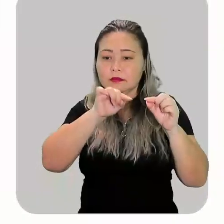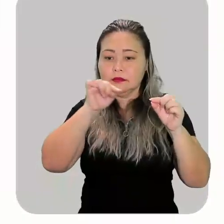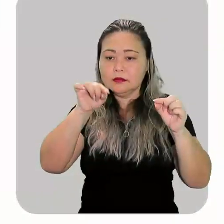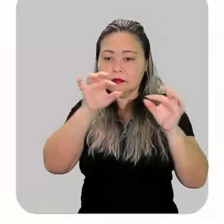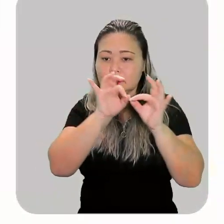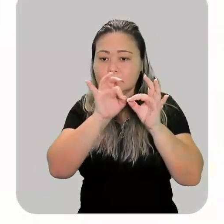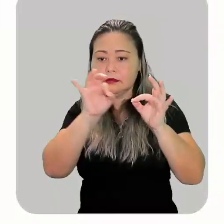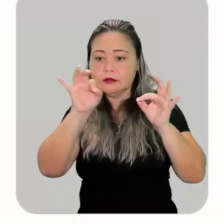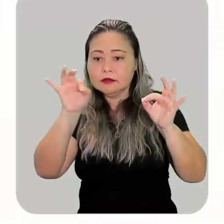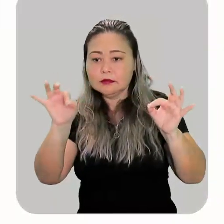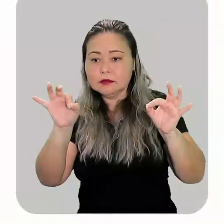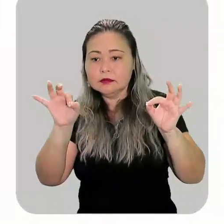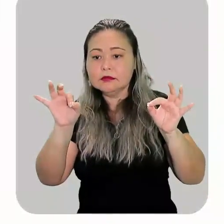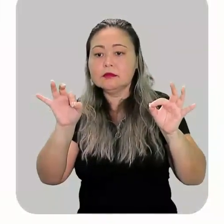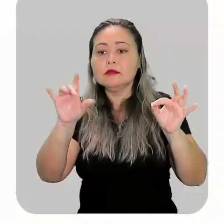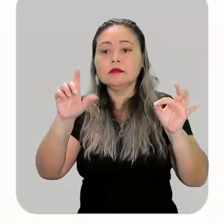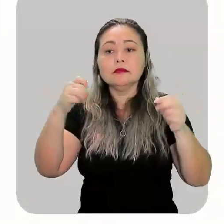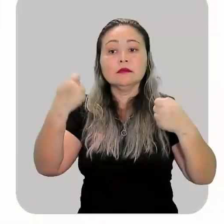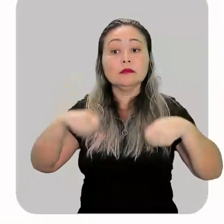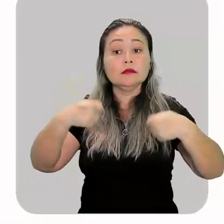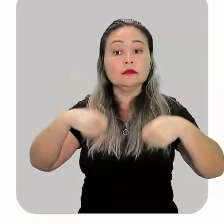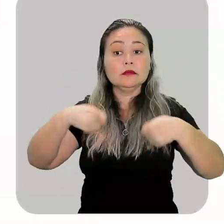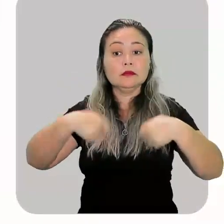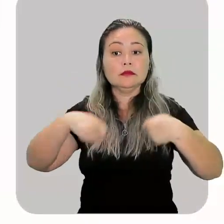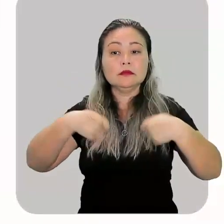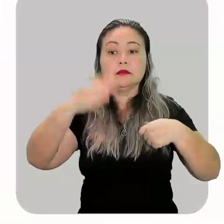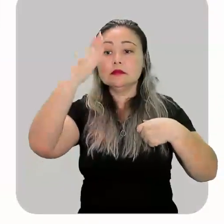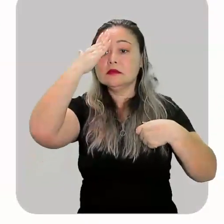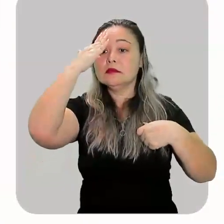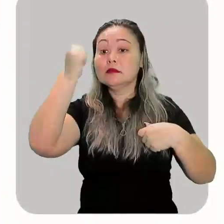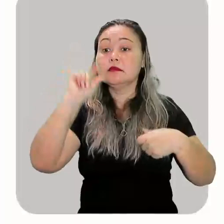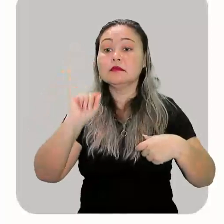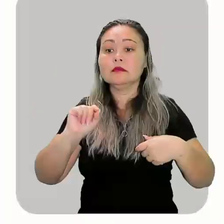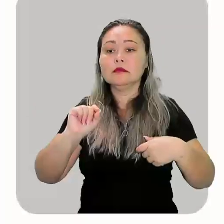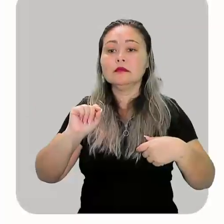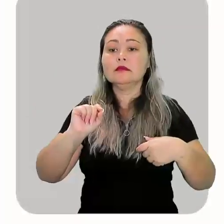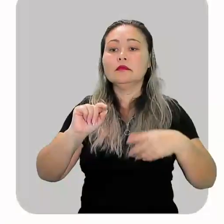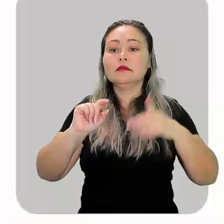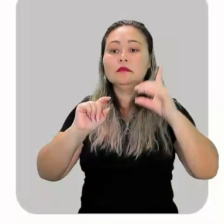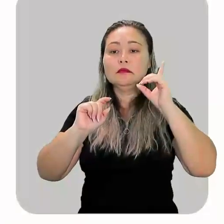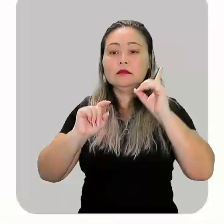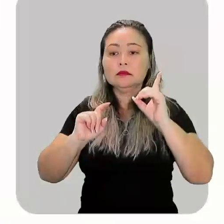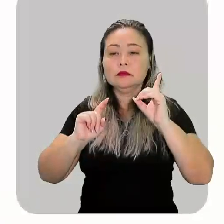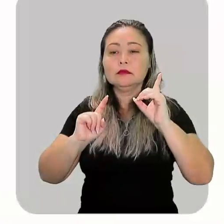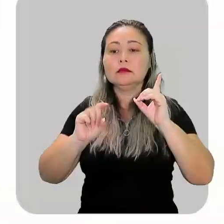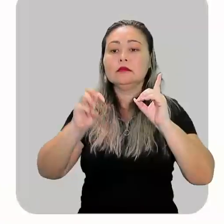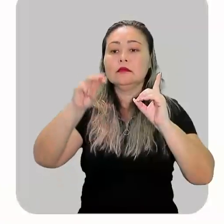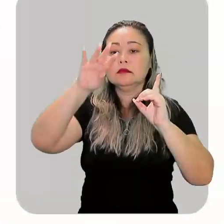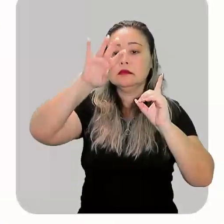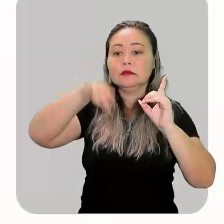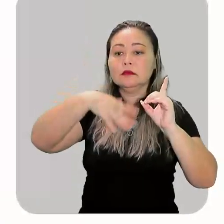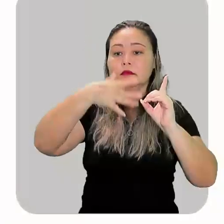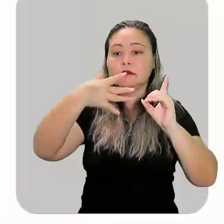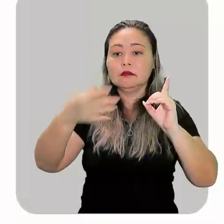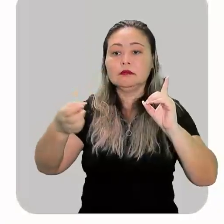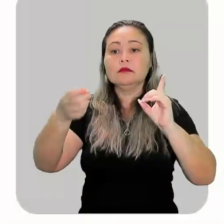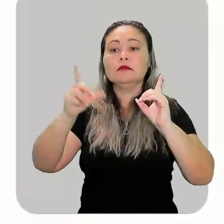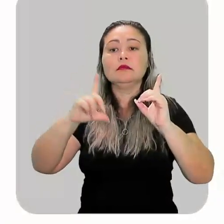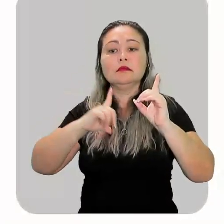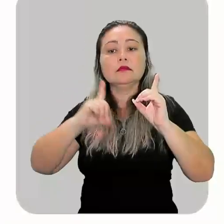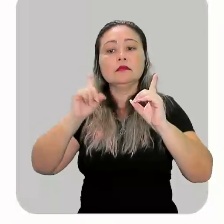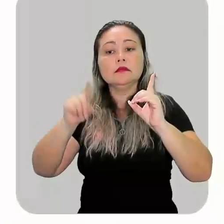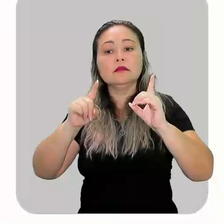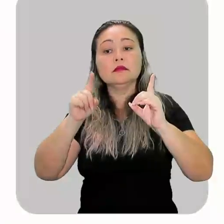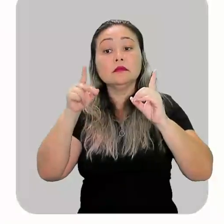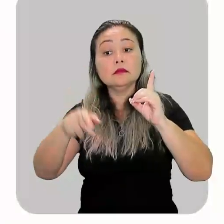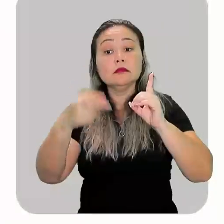3 pontos. Para eles estarem alinhados, a gente precisa saber que o determinante da matriz quadrada for